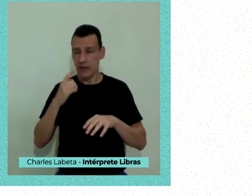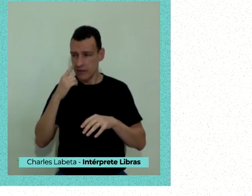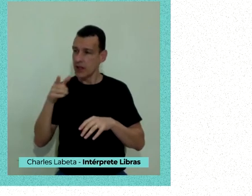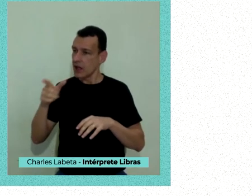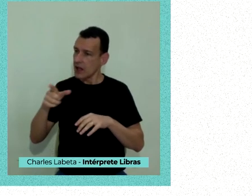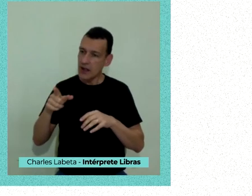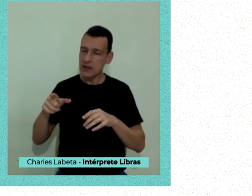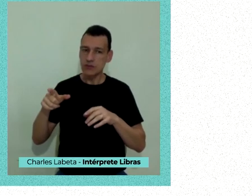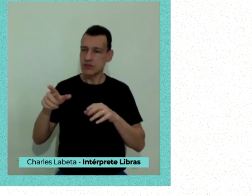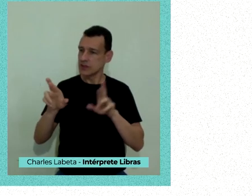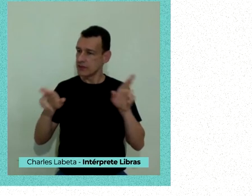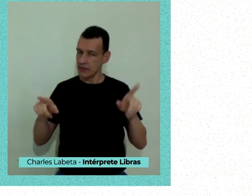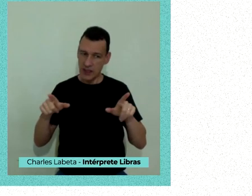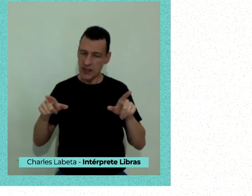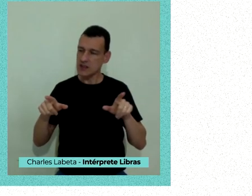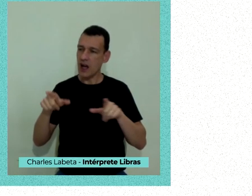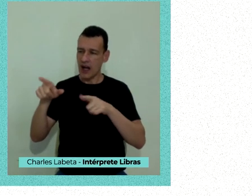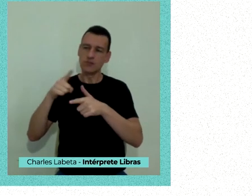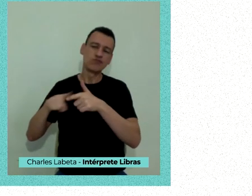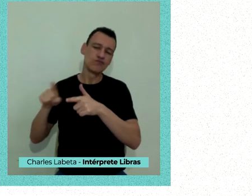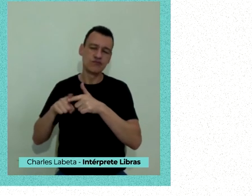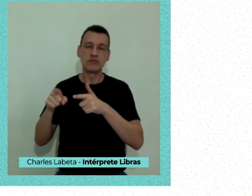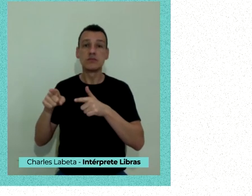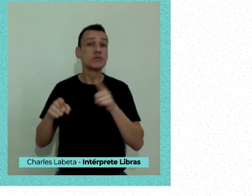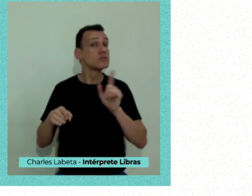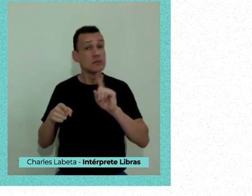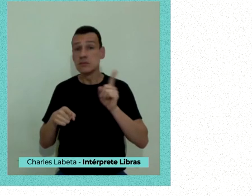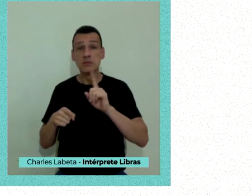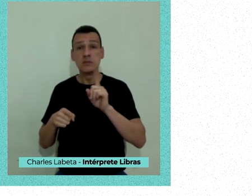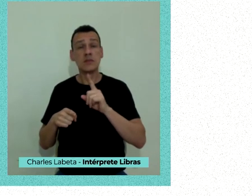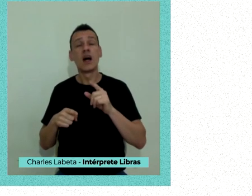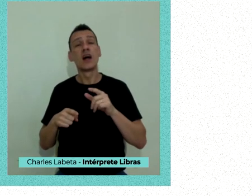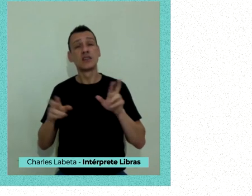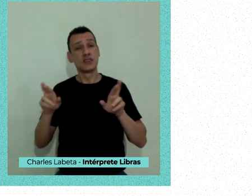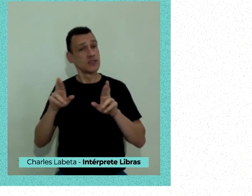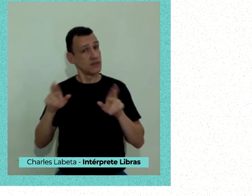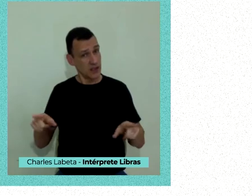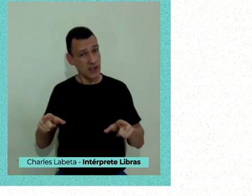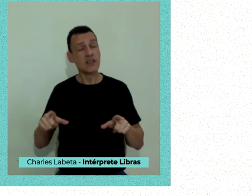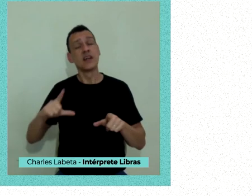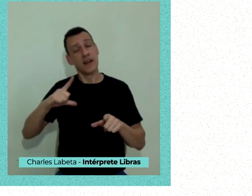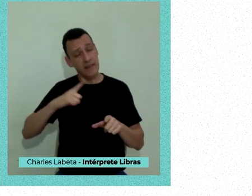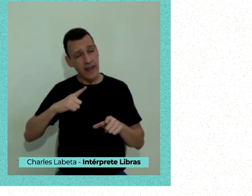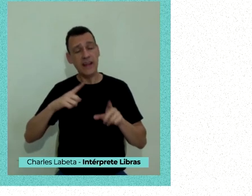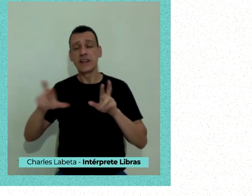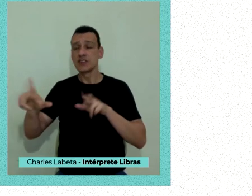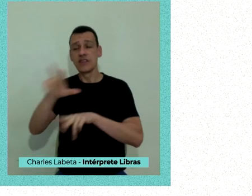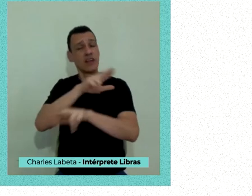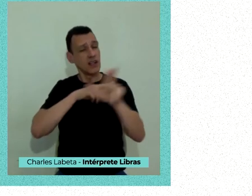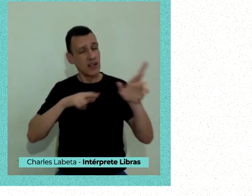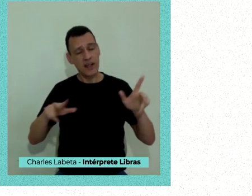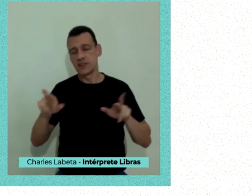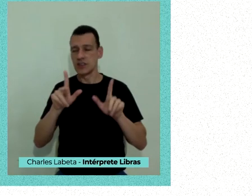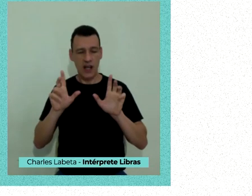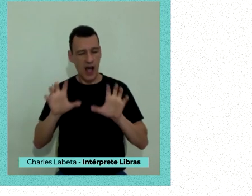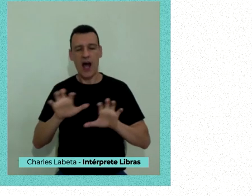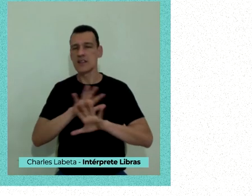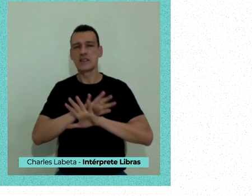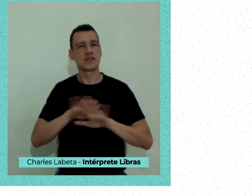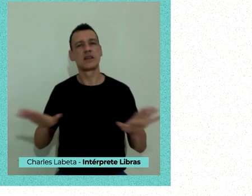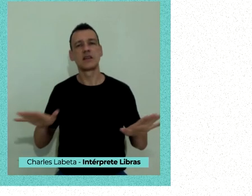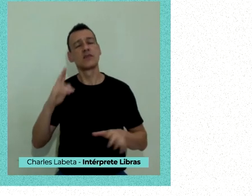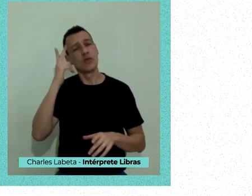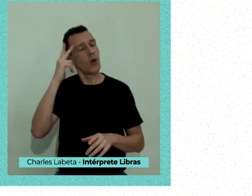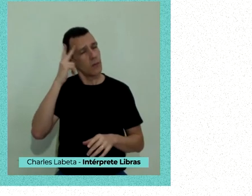ela compreende a diferença como a norma. A diferença é a norma. Nós vamos